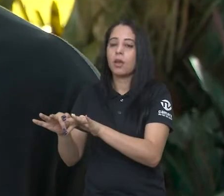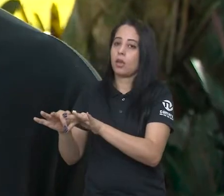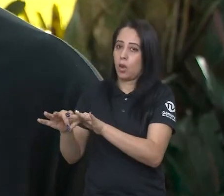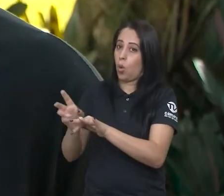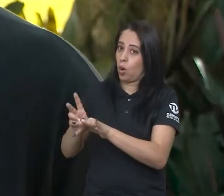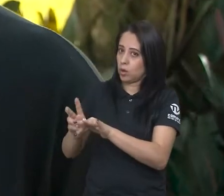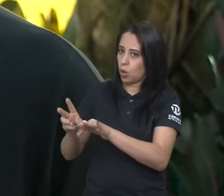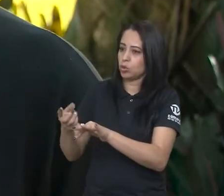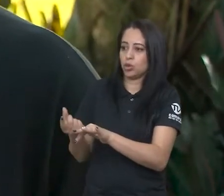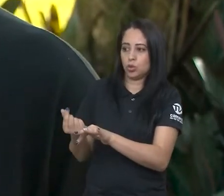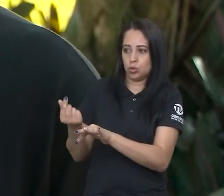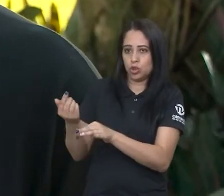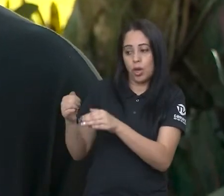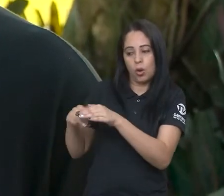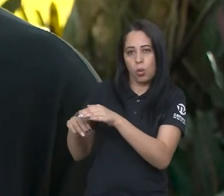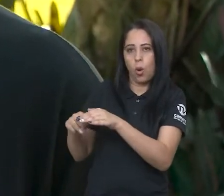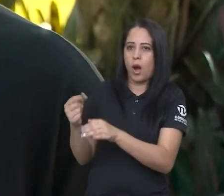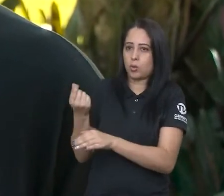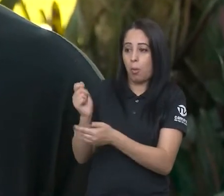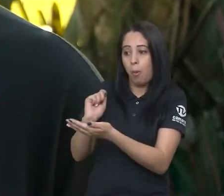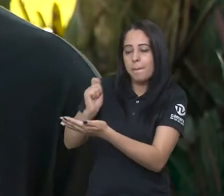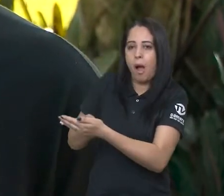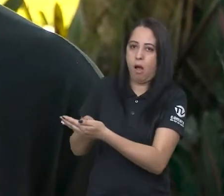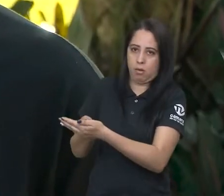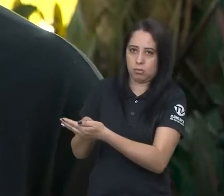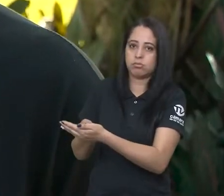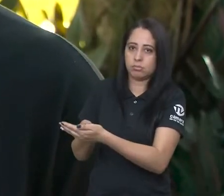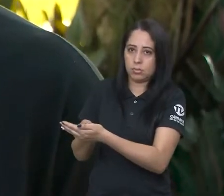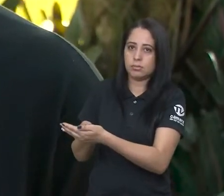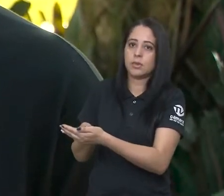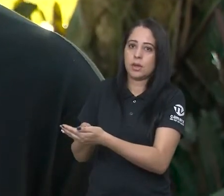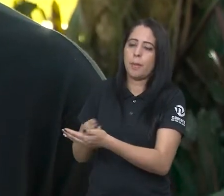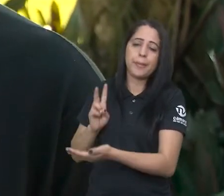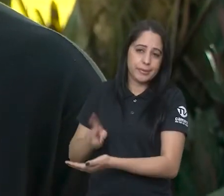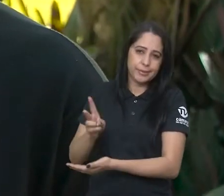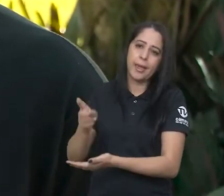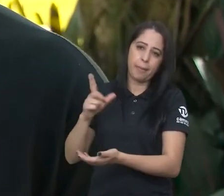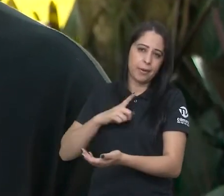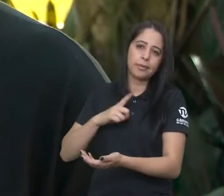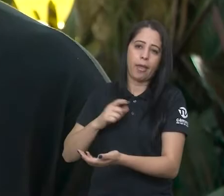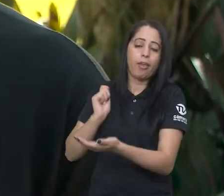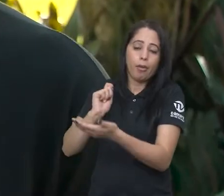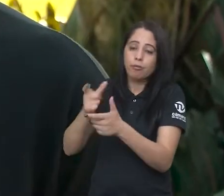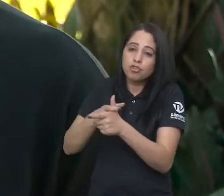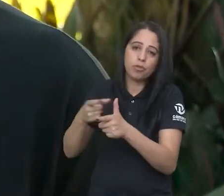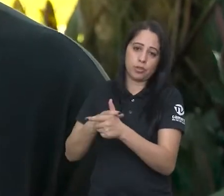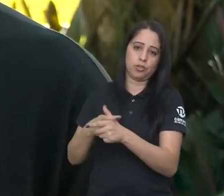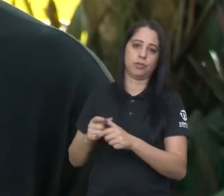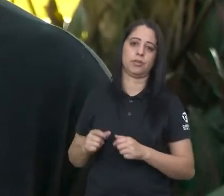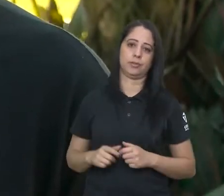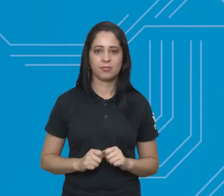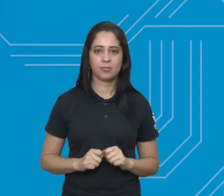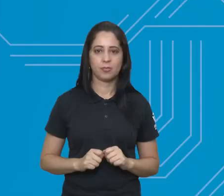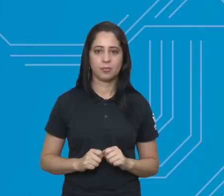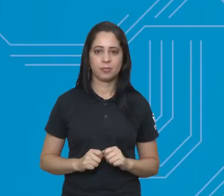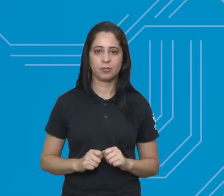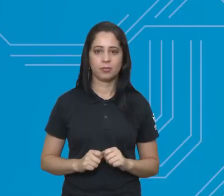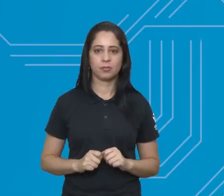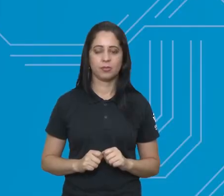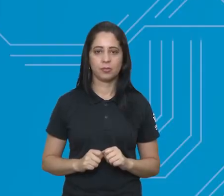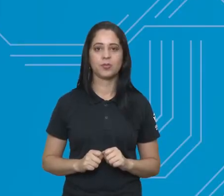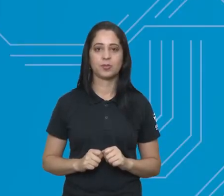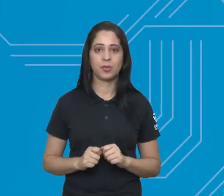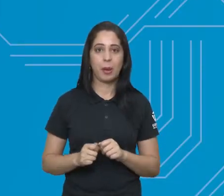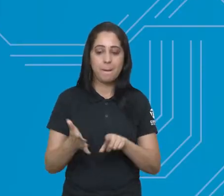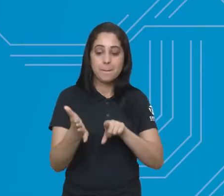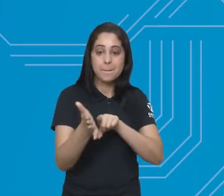a estar com aquele dinheiro para estar pagando as contas, que sempre a gente tem conta mesmo, e tudo está fluindo.